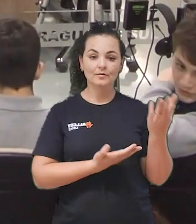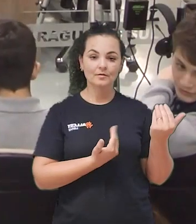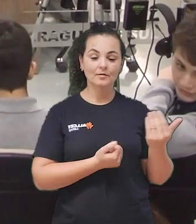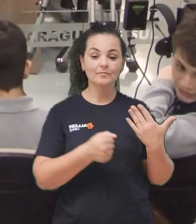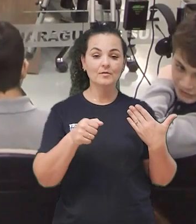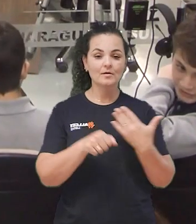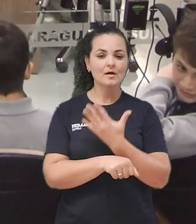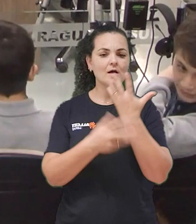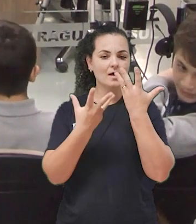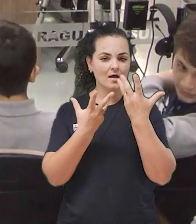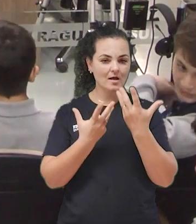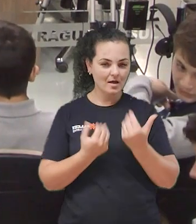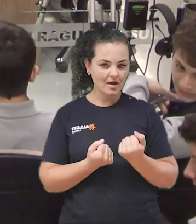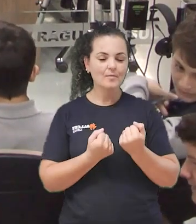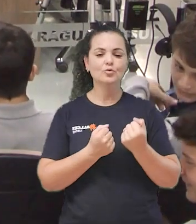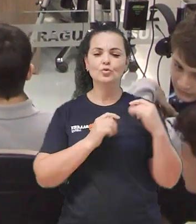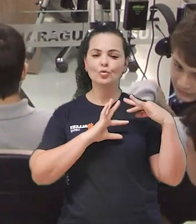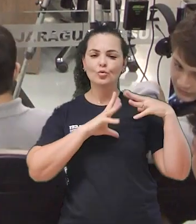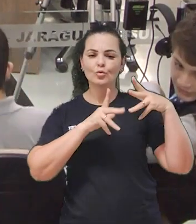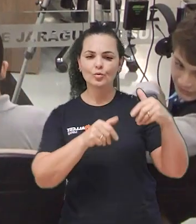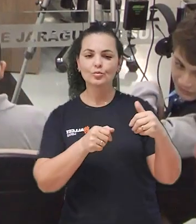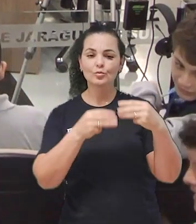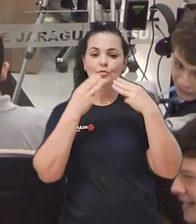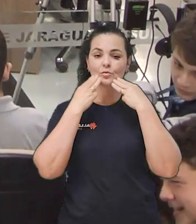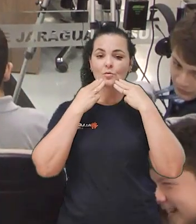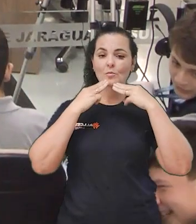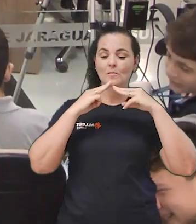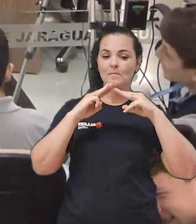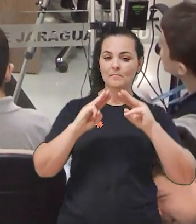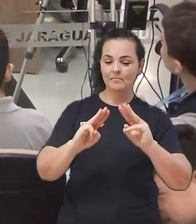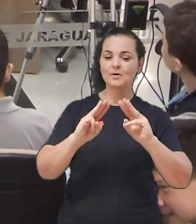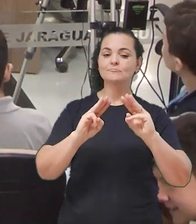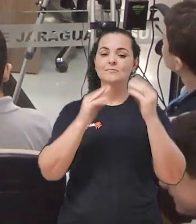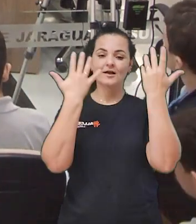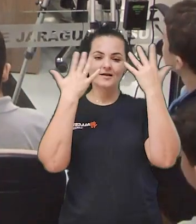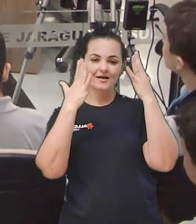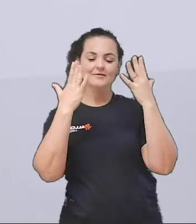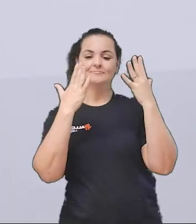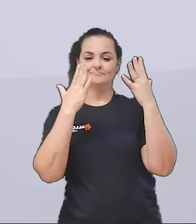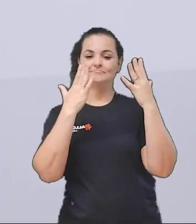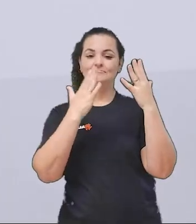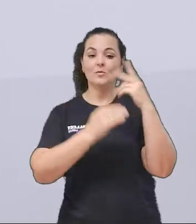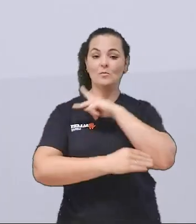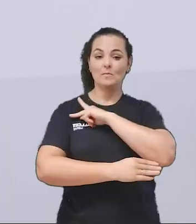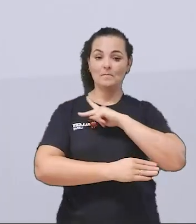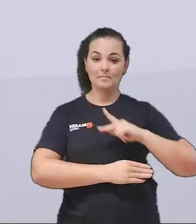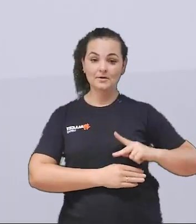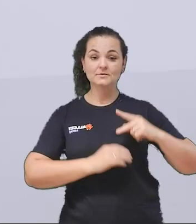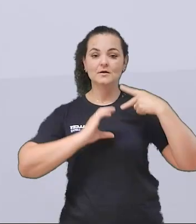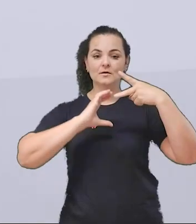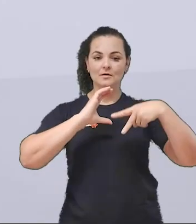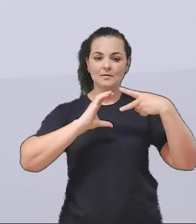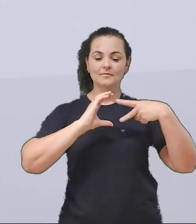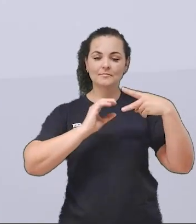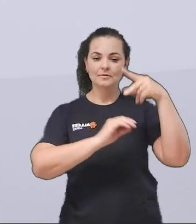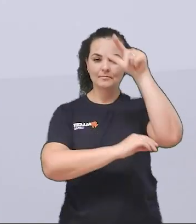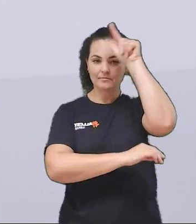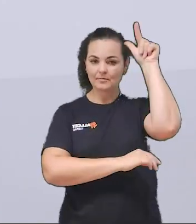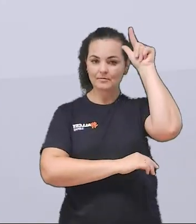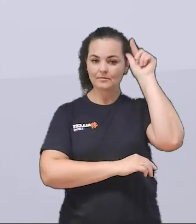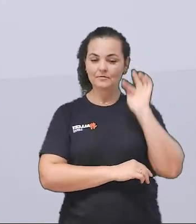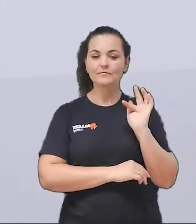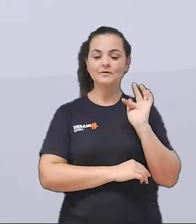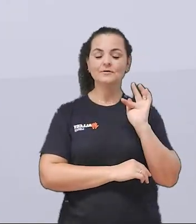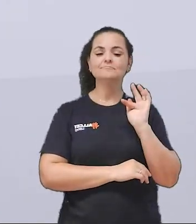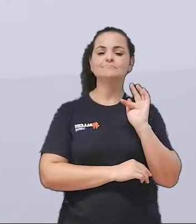os vereadores Mirins aprovaram por unanimidade uma Moção de aplauso ao presidente da Câmara de Vereadores de Jaraguá do Sul